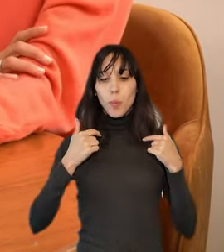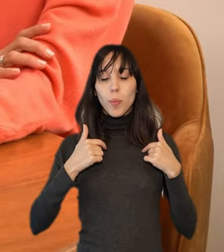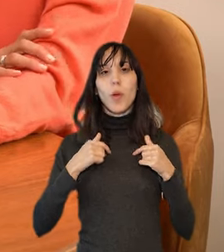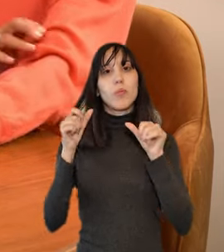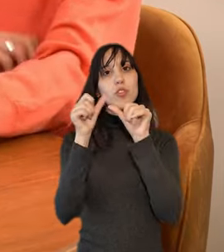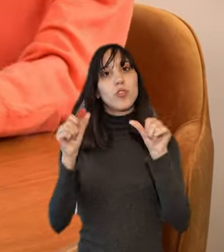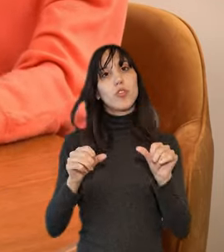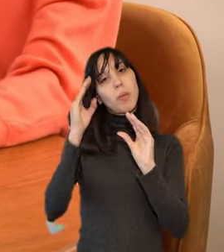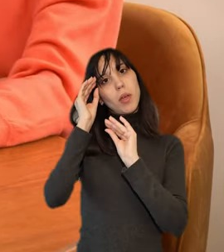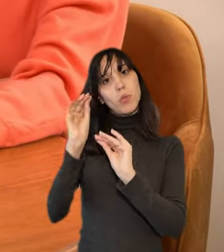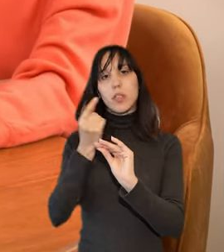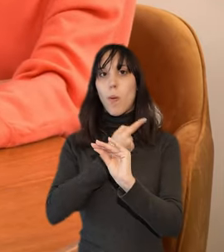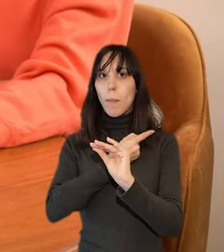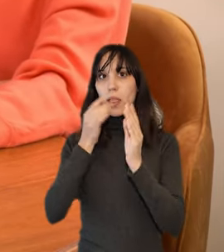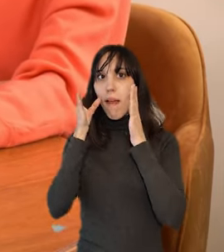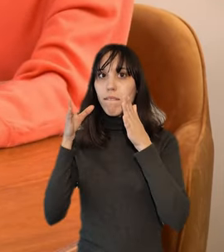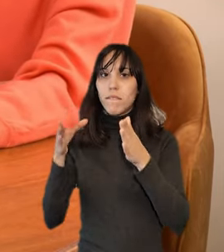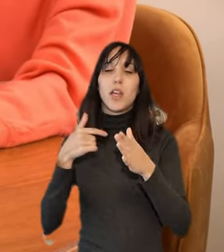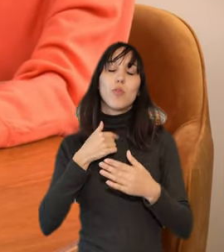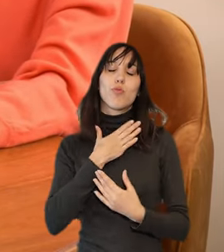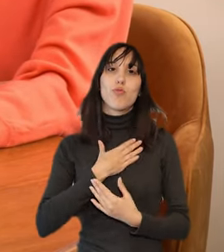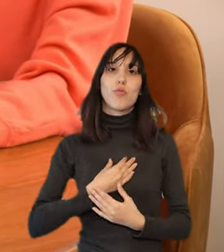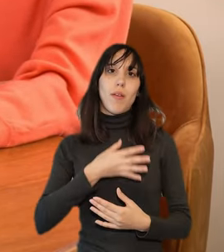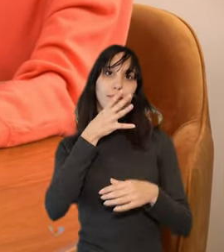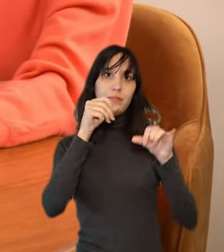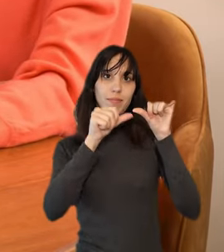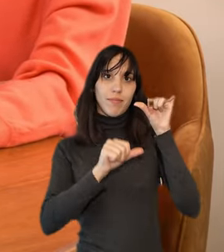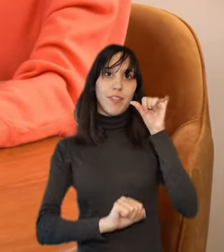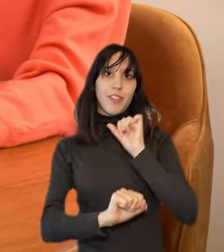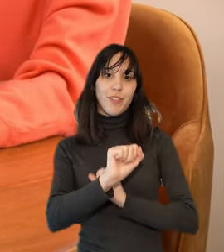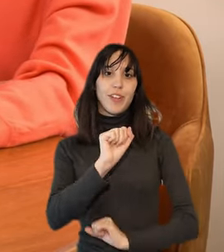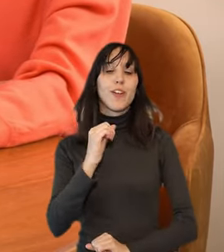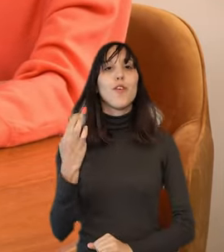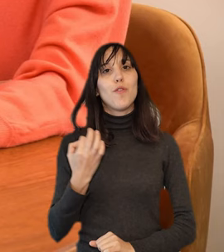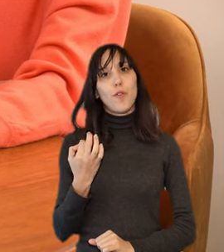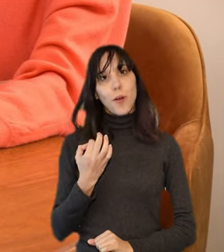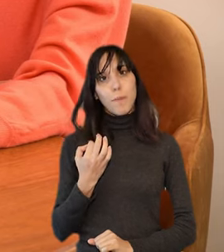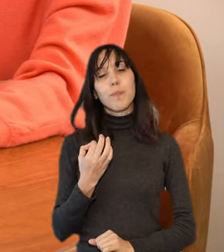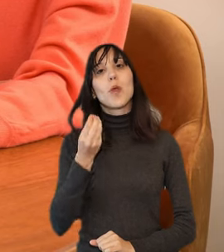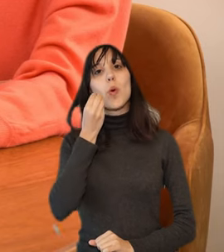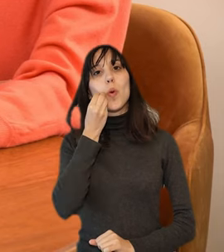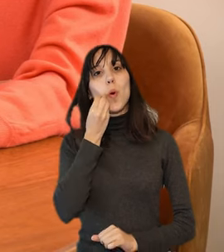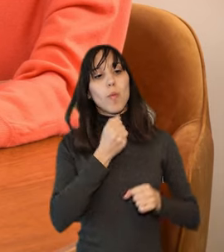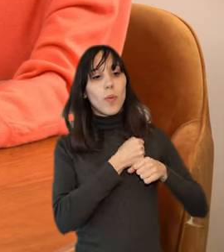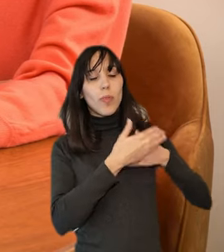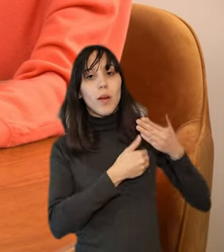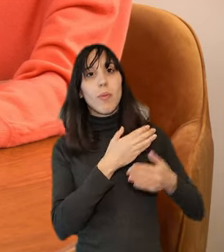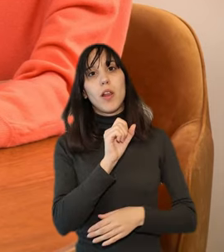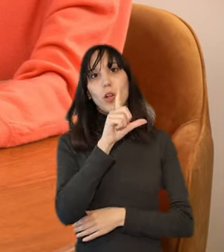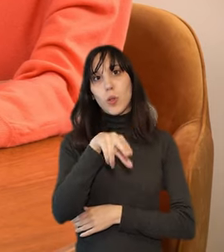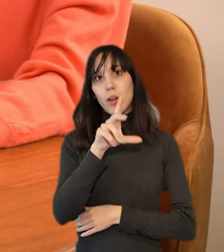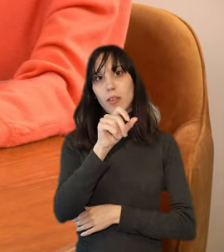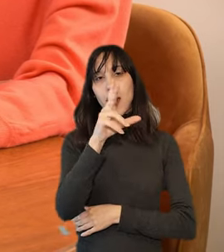educacionais não é eu gostei muito de ouvir aqui o currículo da da clon Lara